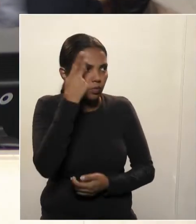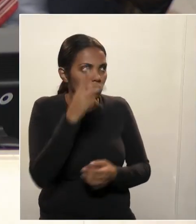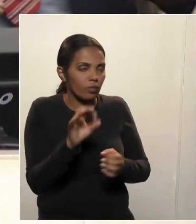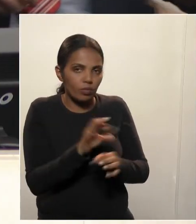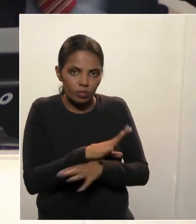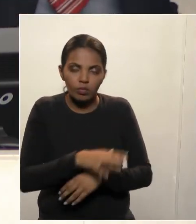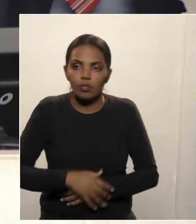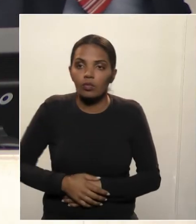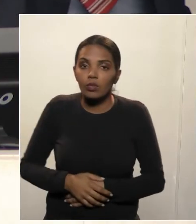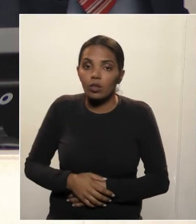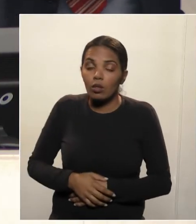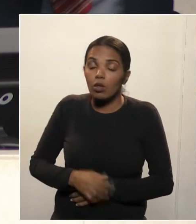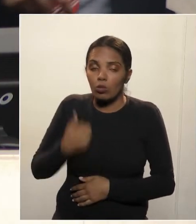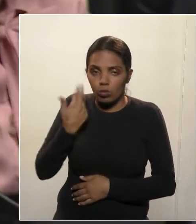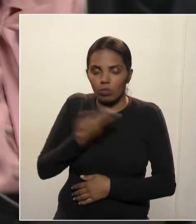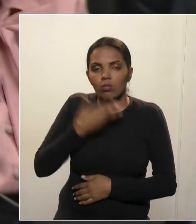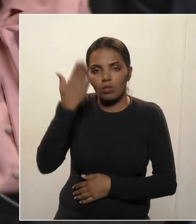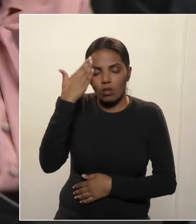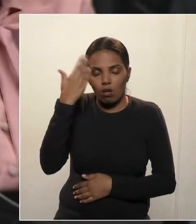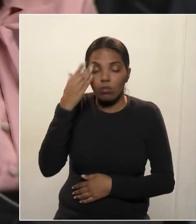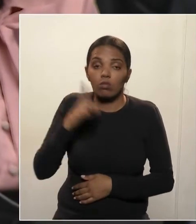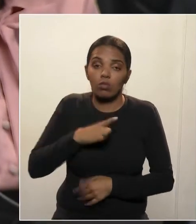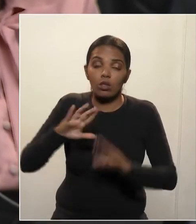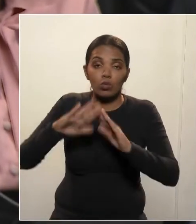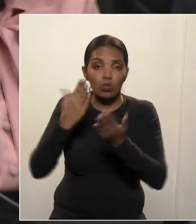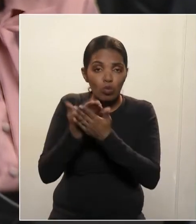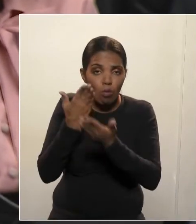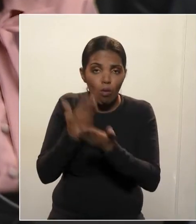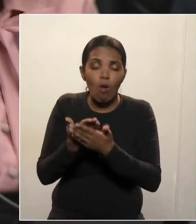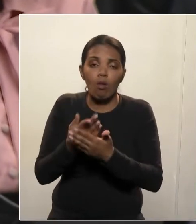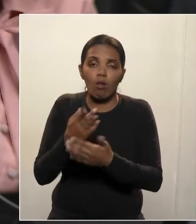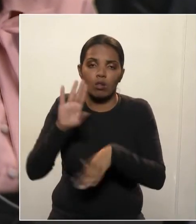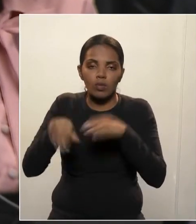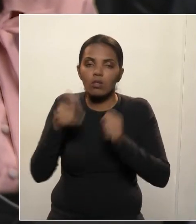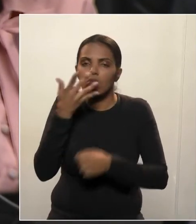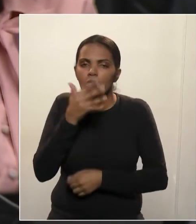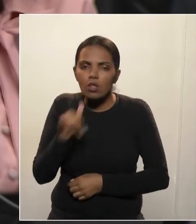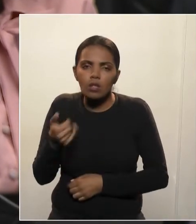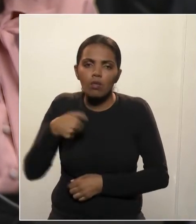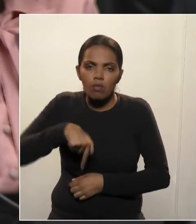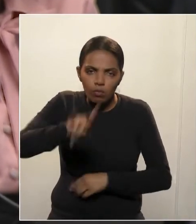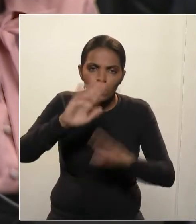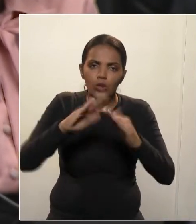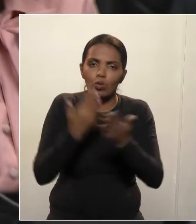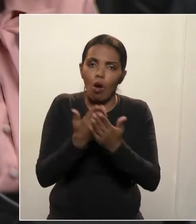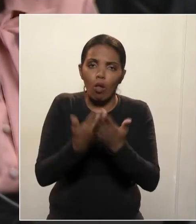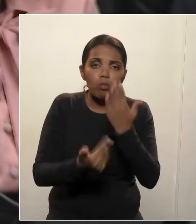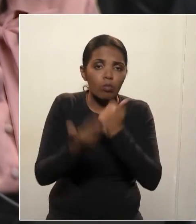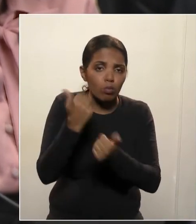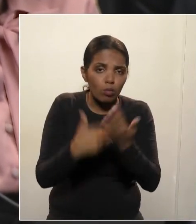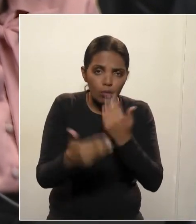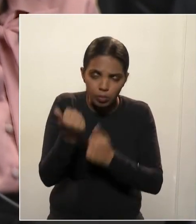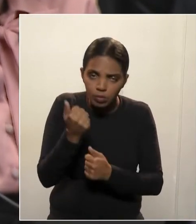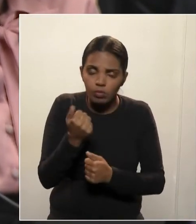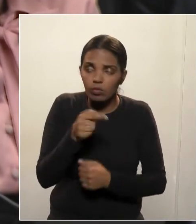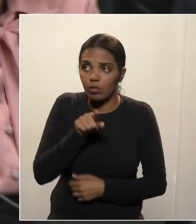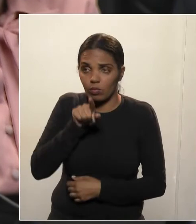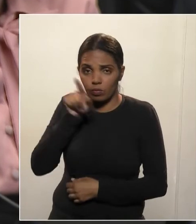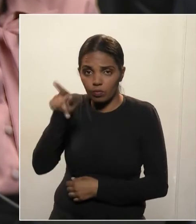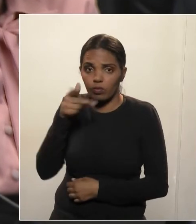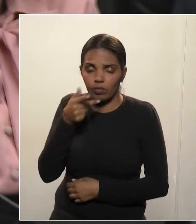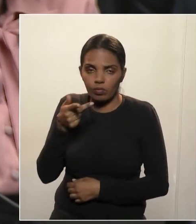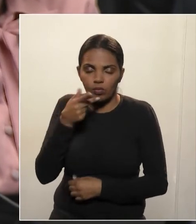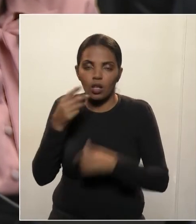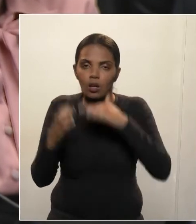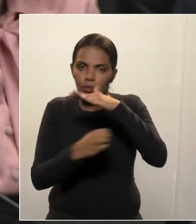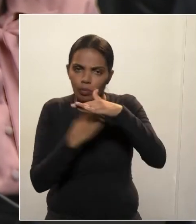alguns estados é necessário, nós sabemos que muitas crianças vão para a escola, inclusive, talvez uma das poucas refeições que tem senhor na escola. E quanto ao que Vossa Excelência coloca dos